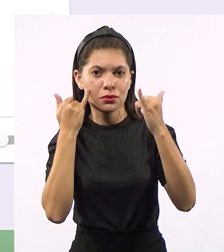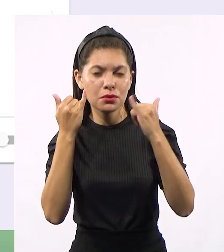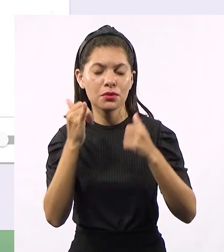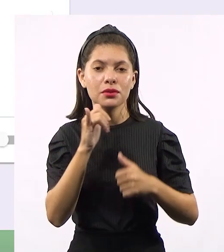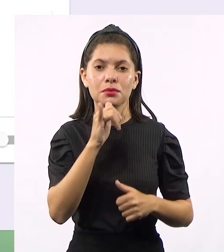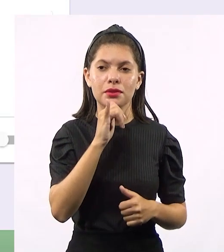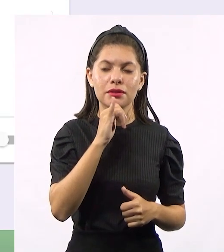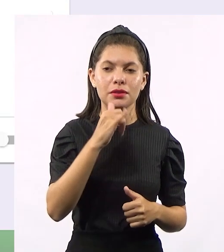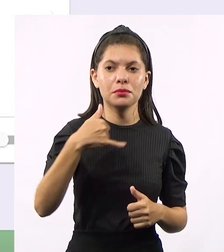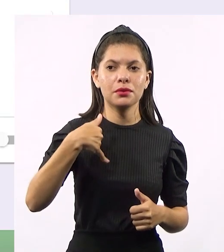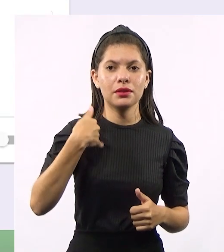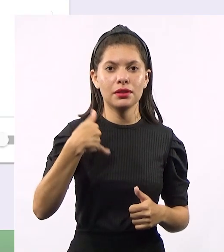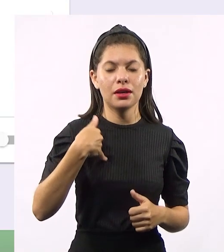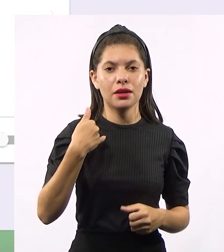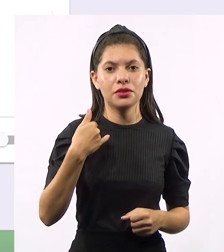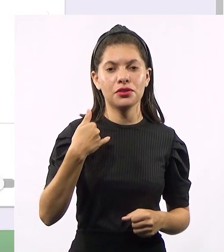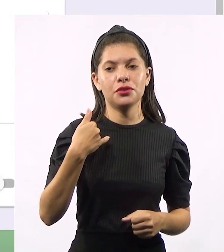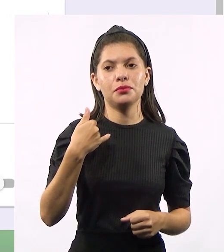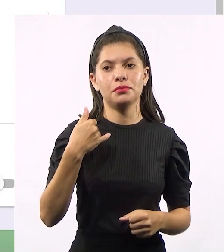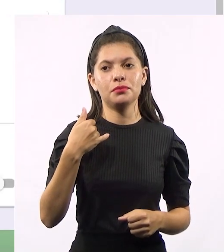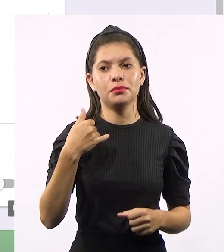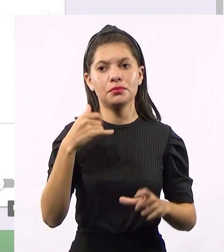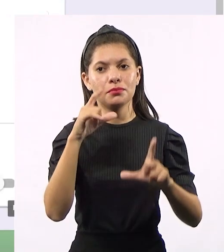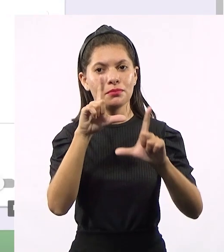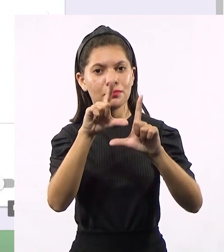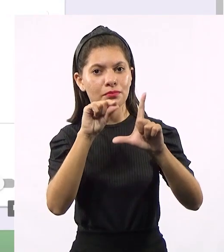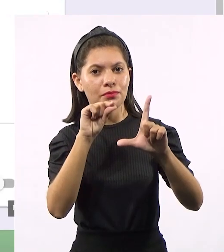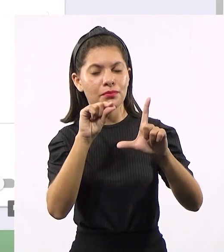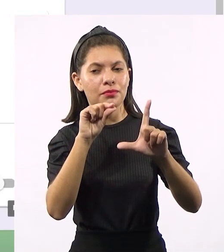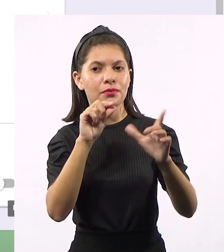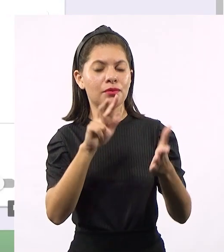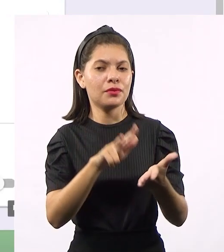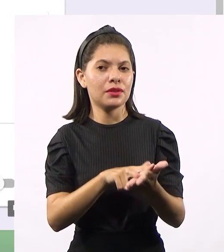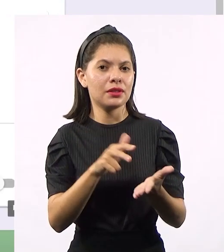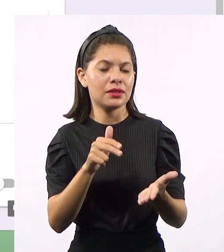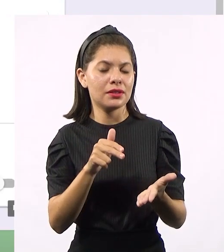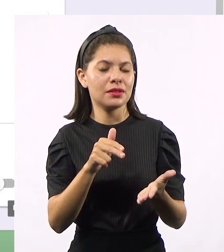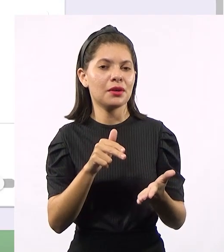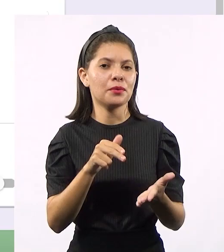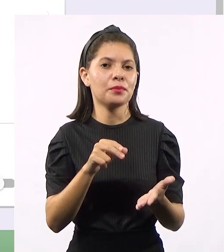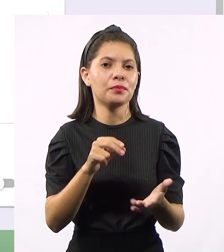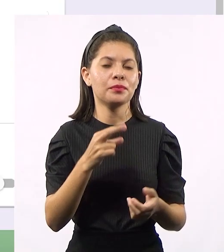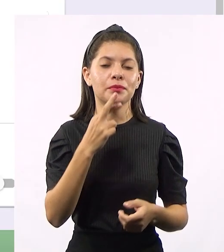nos 3 pontinhos e inserir uma validação de resposta.